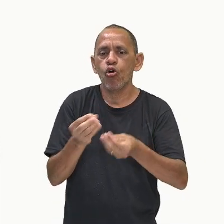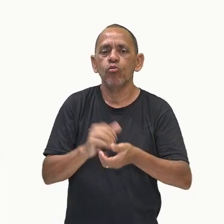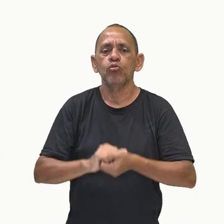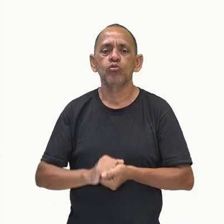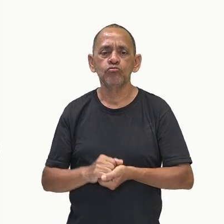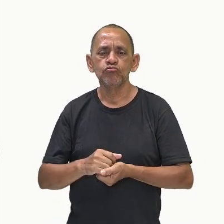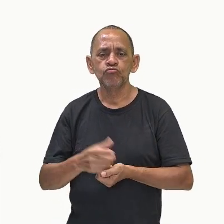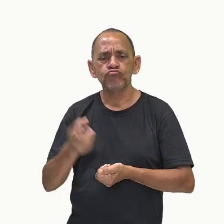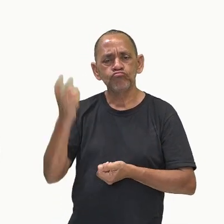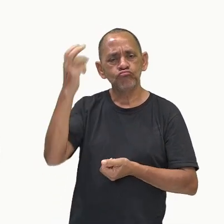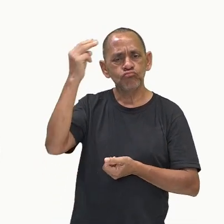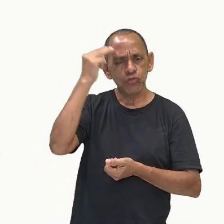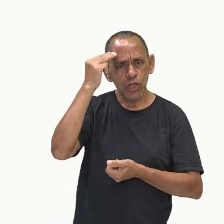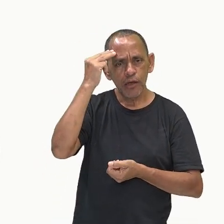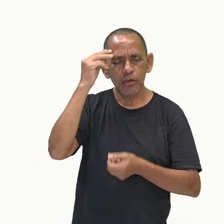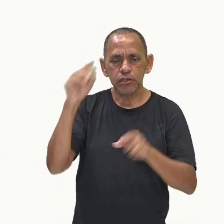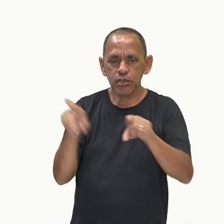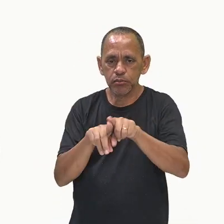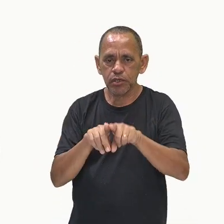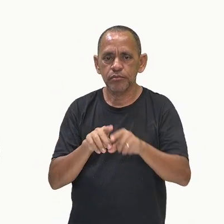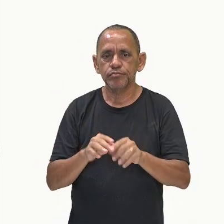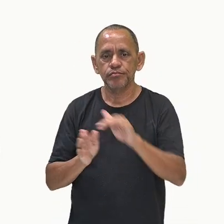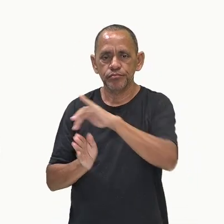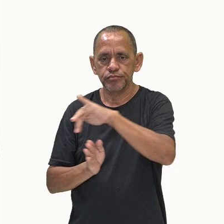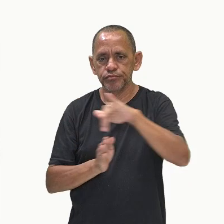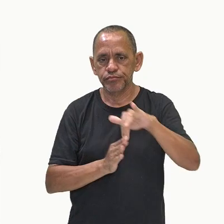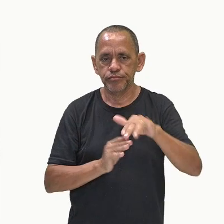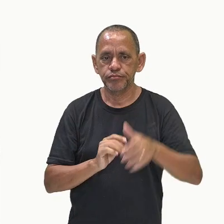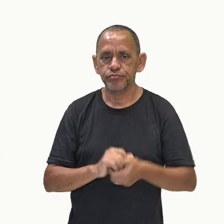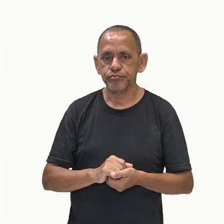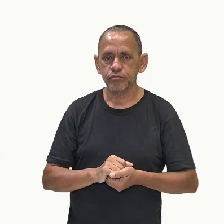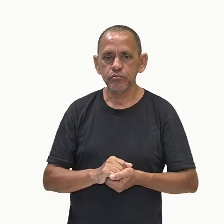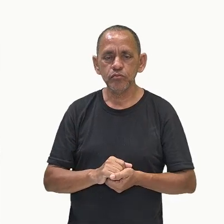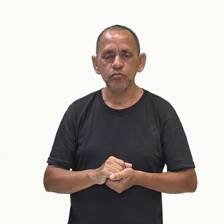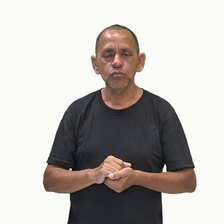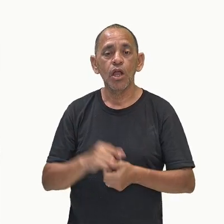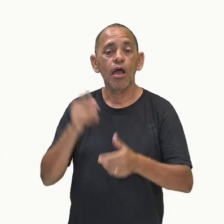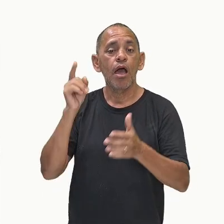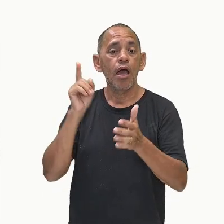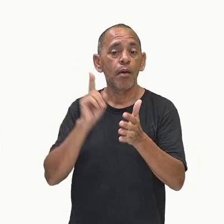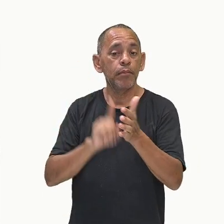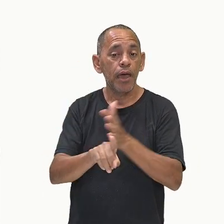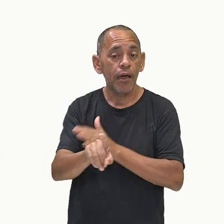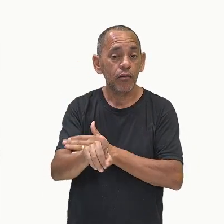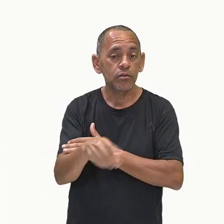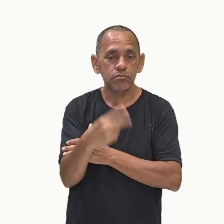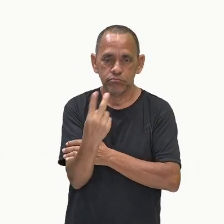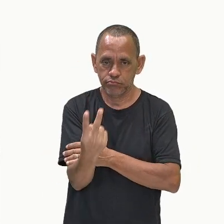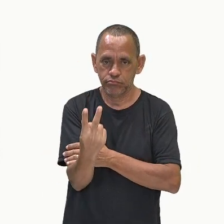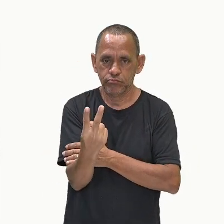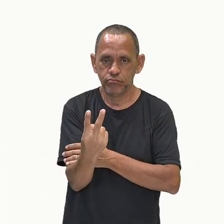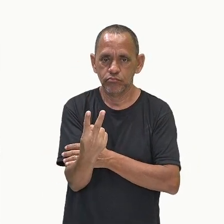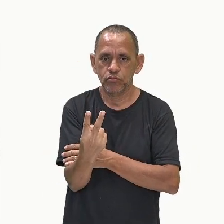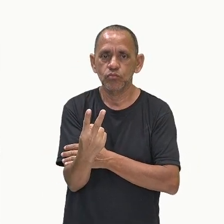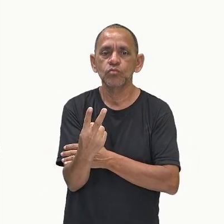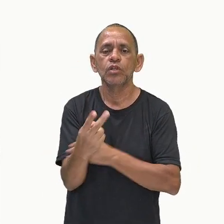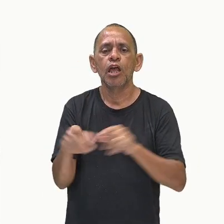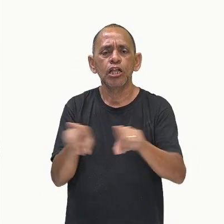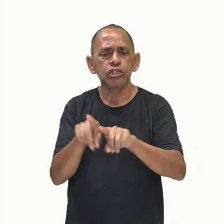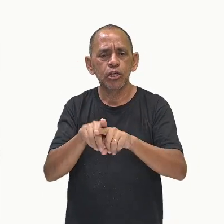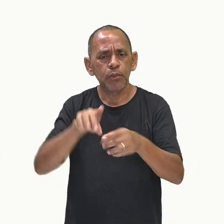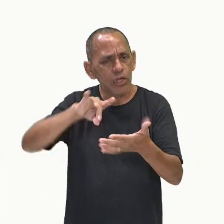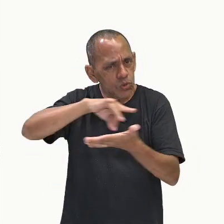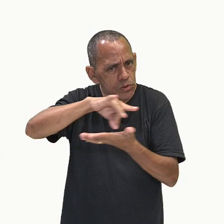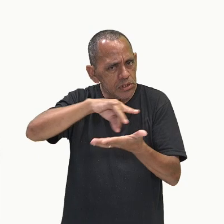ela é bastante interessante, tá bom? Questão de número 2 diz o seguinte, ela vem daqui do centro de